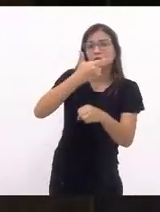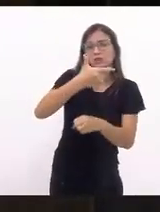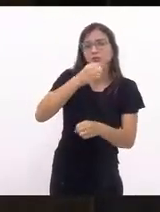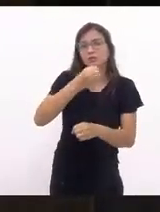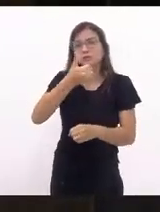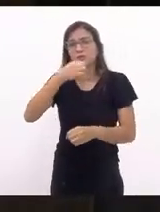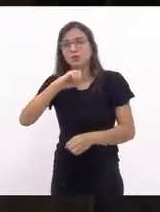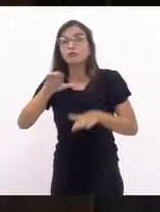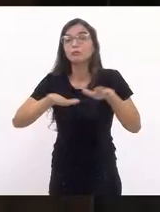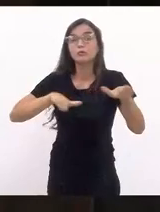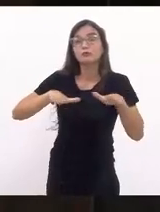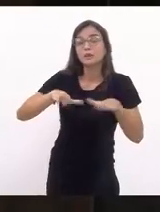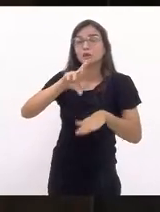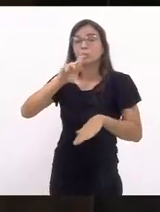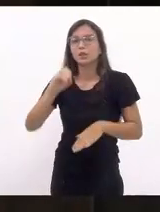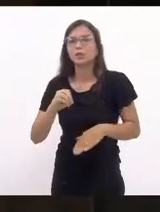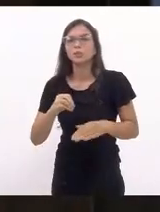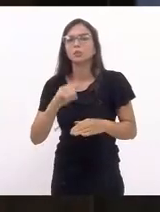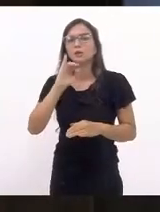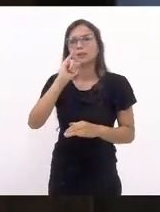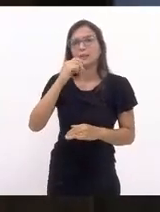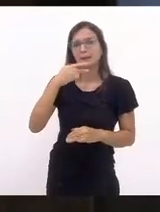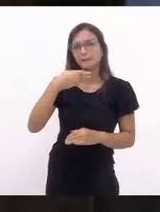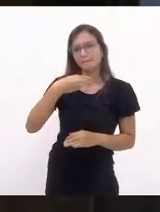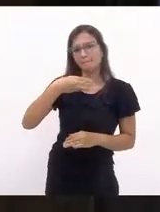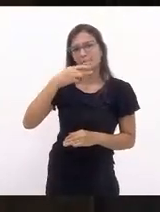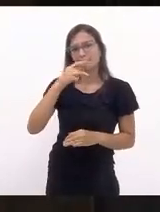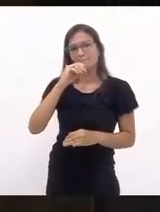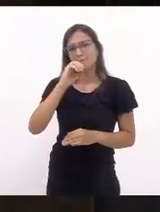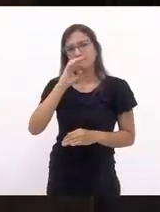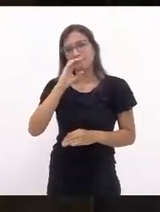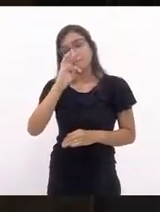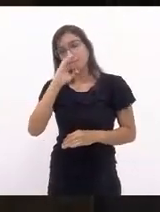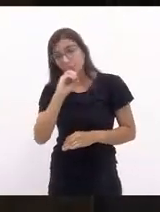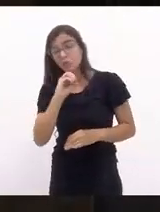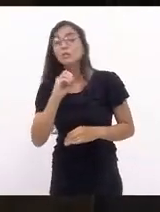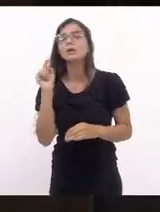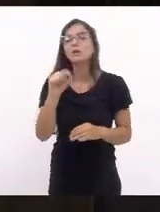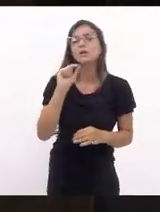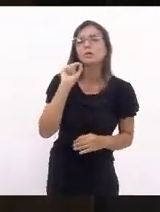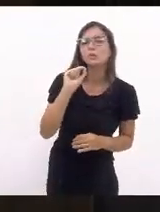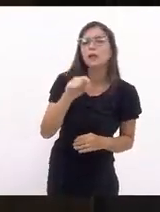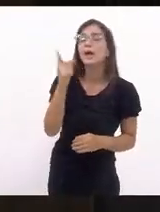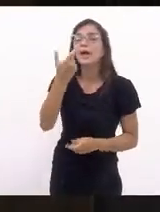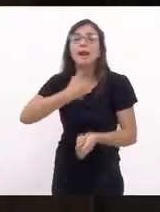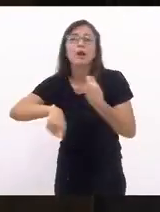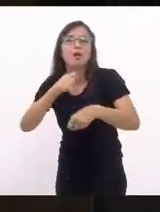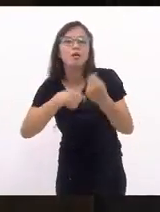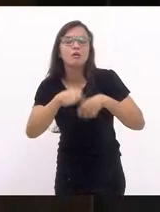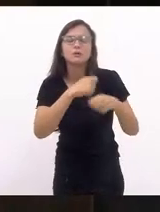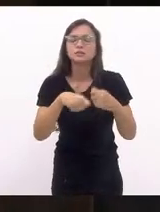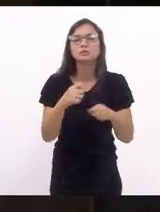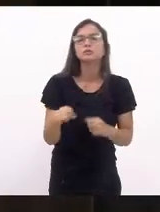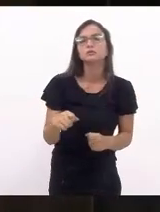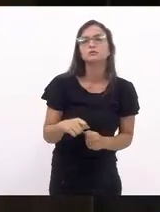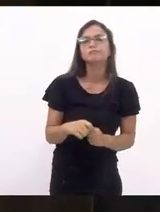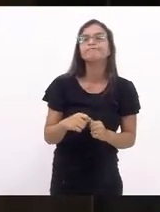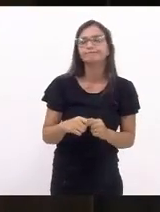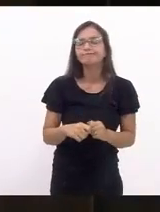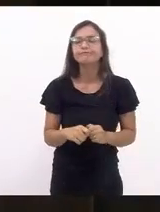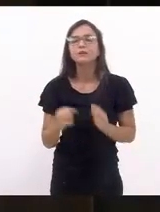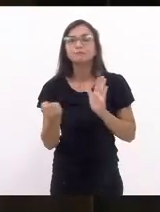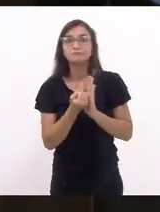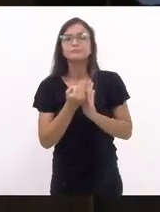impacto e por 17 instituições intermediárias que movimentam os negócios de impacto para reunir